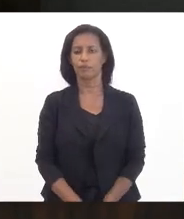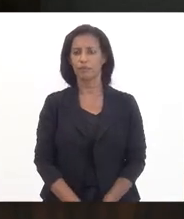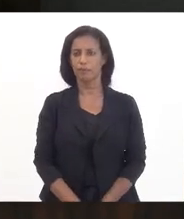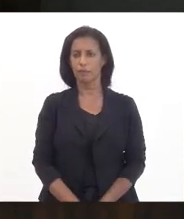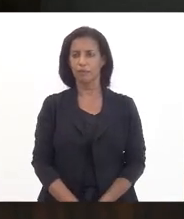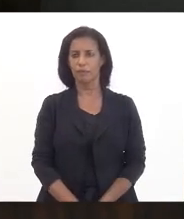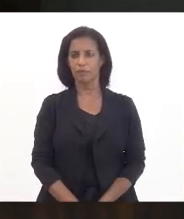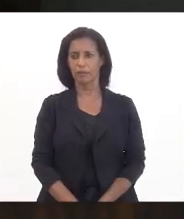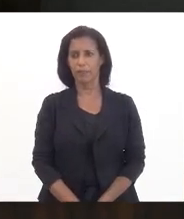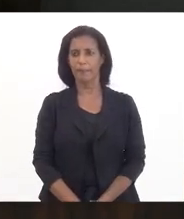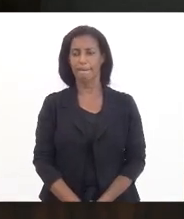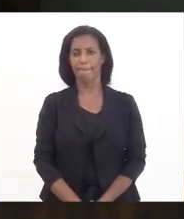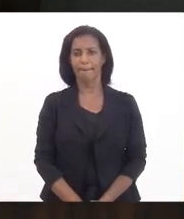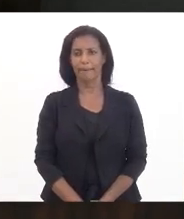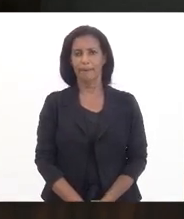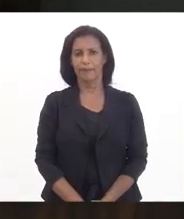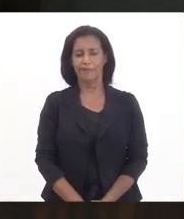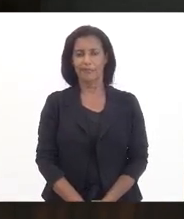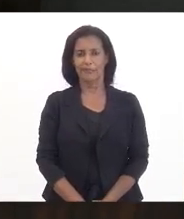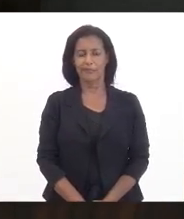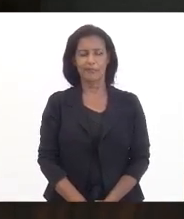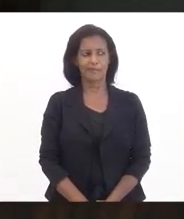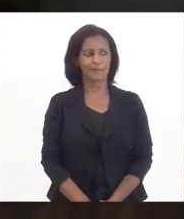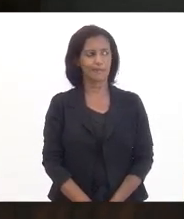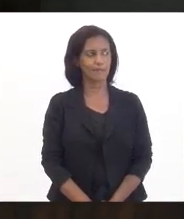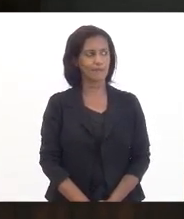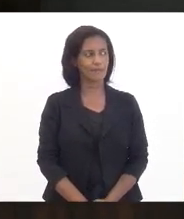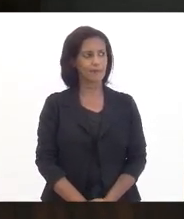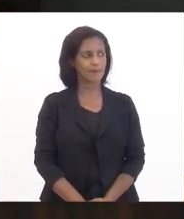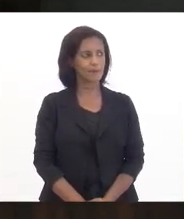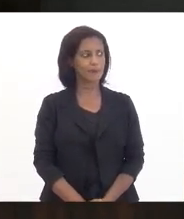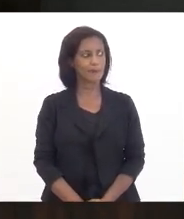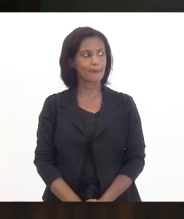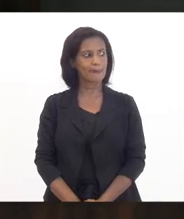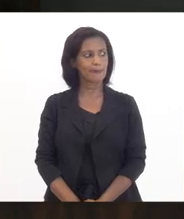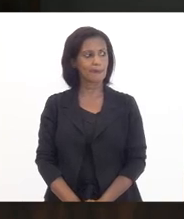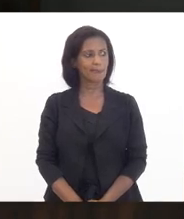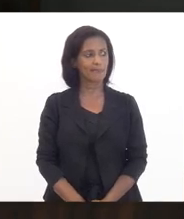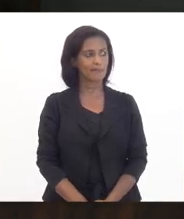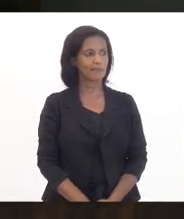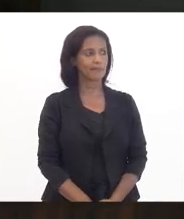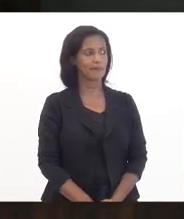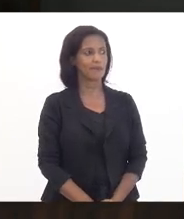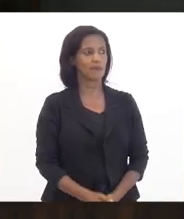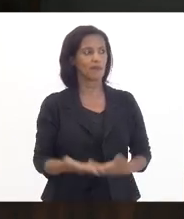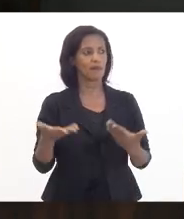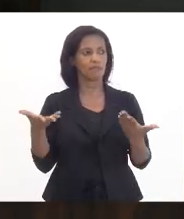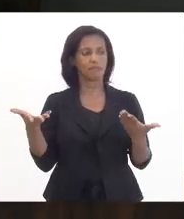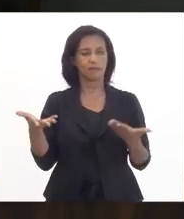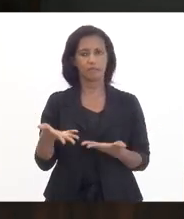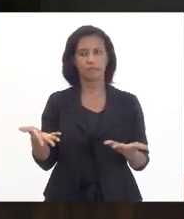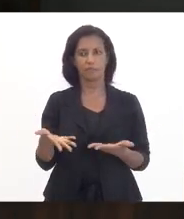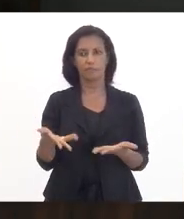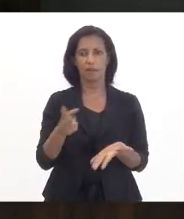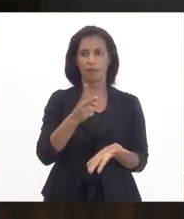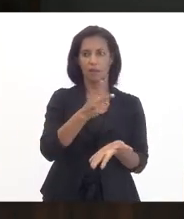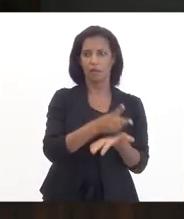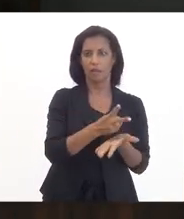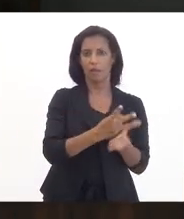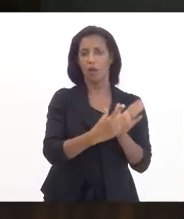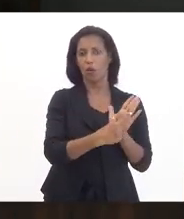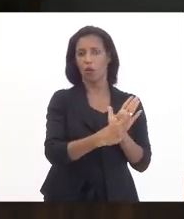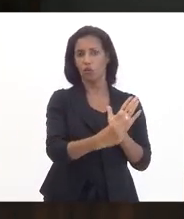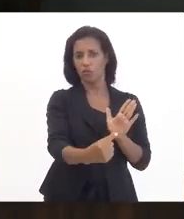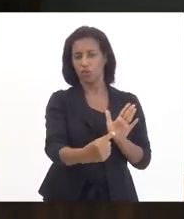4122, mantém o veto. Ok. Agora vamos os mantidos com